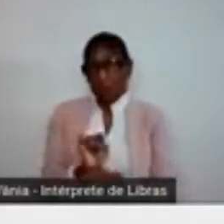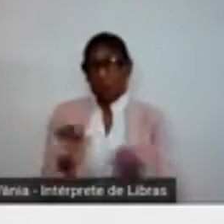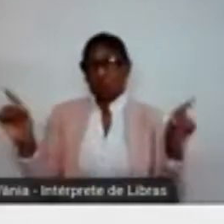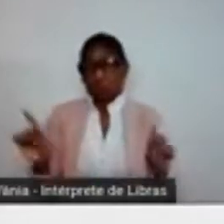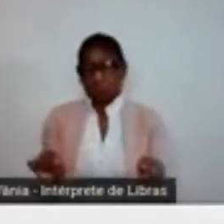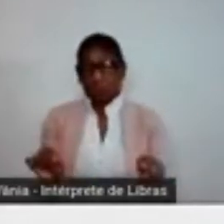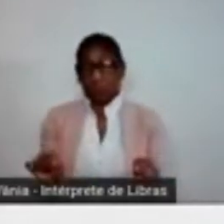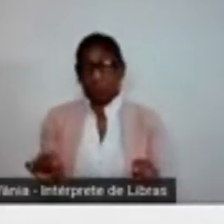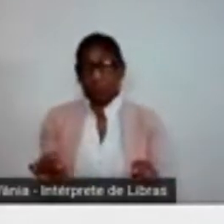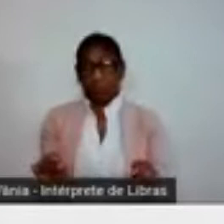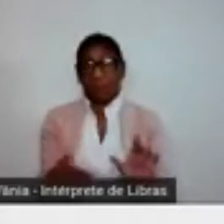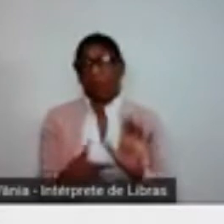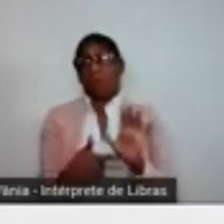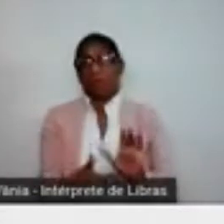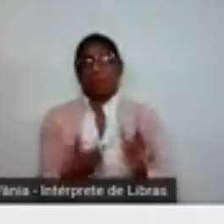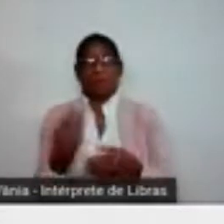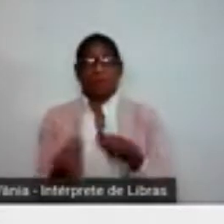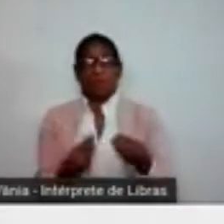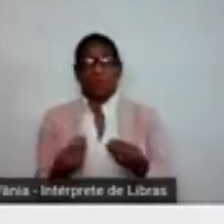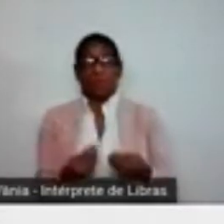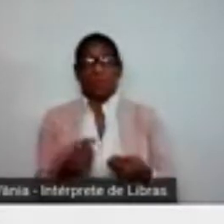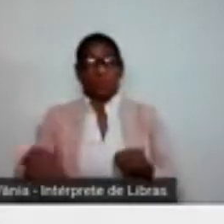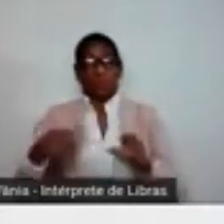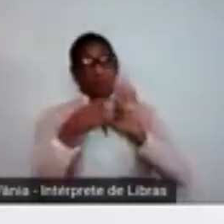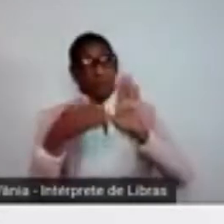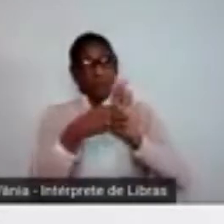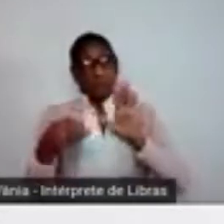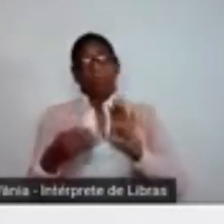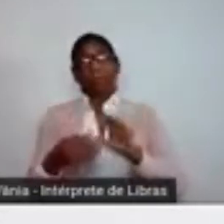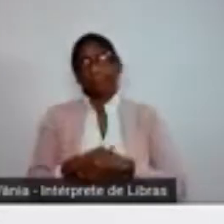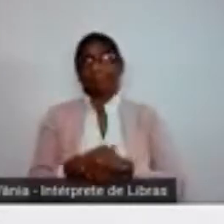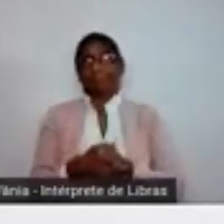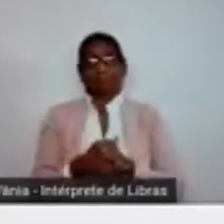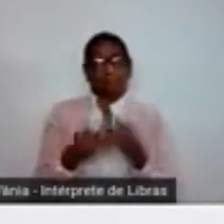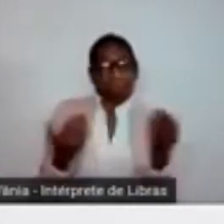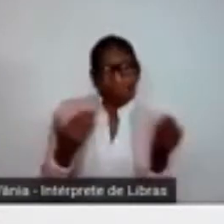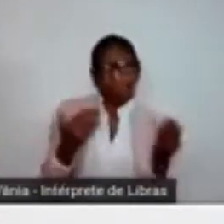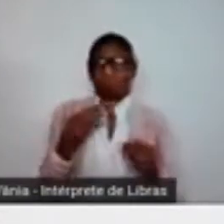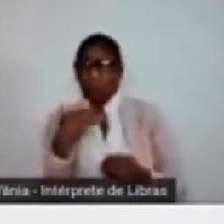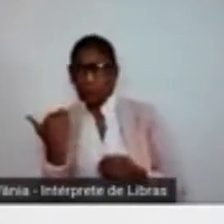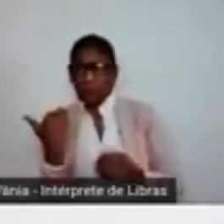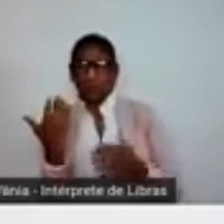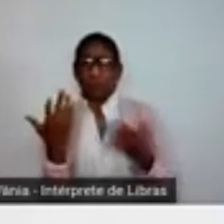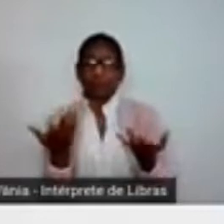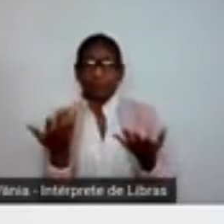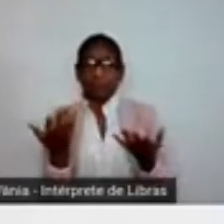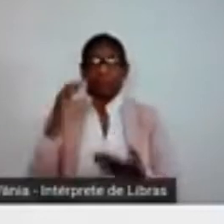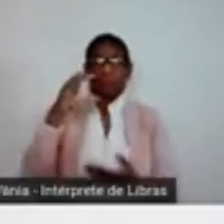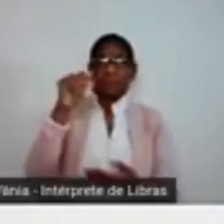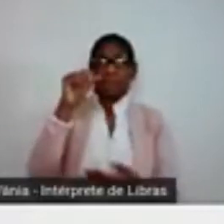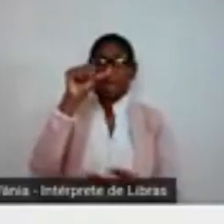de como está a pandemia. Por isso que no nosso modelo a gente mescla óbitos, mescla casos,